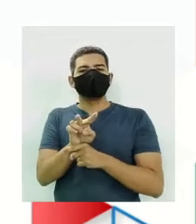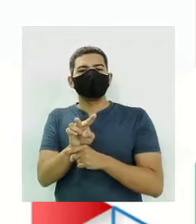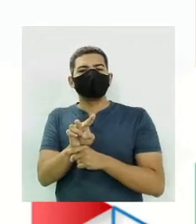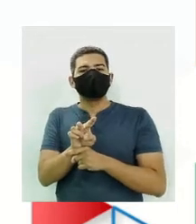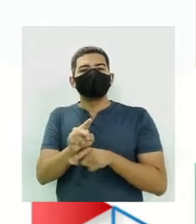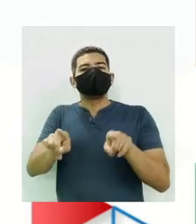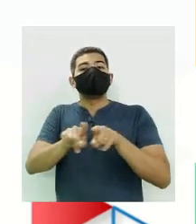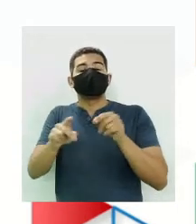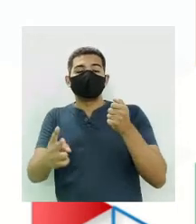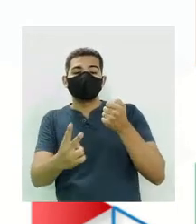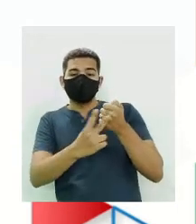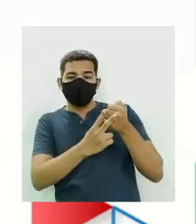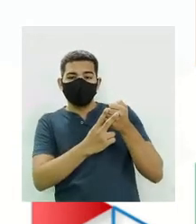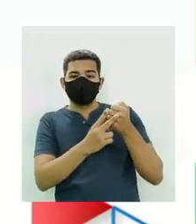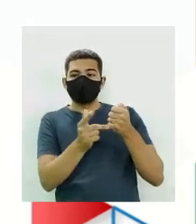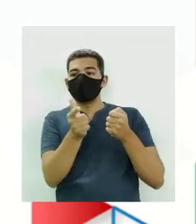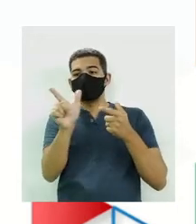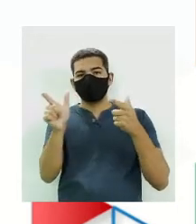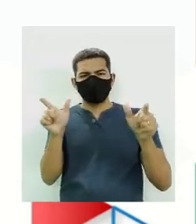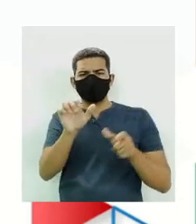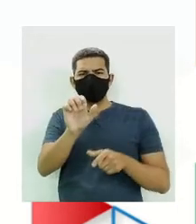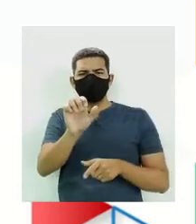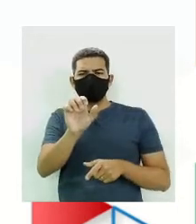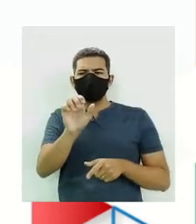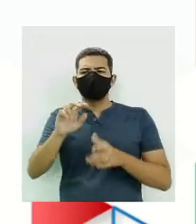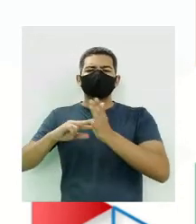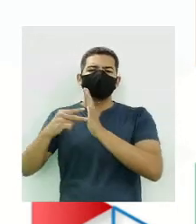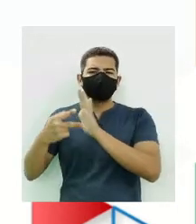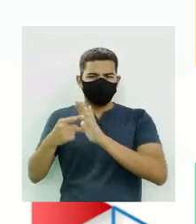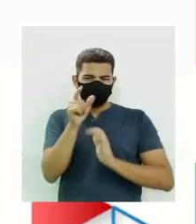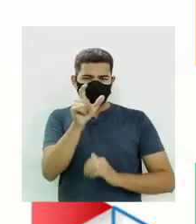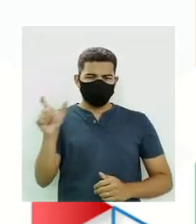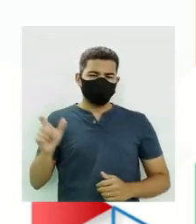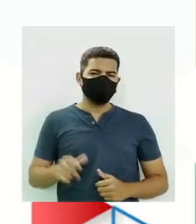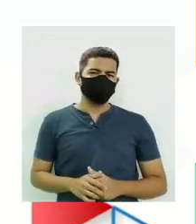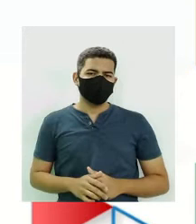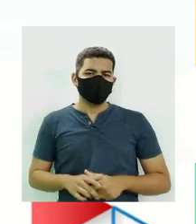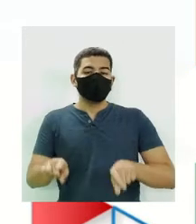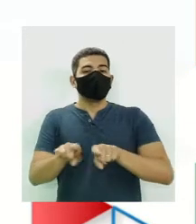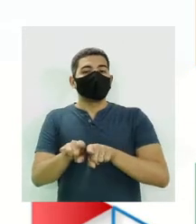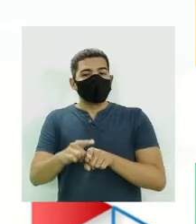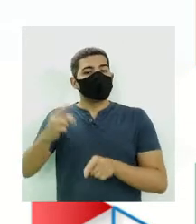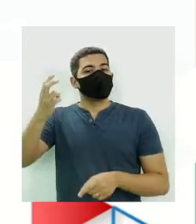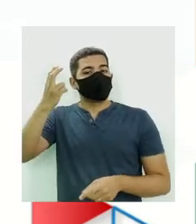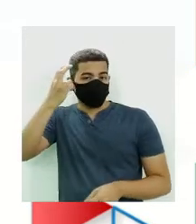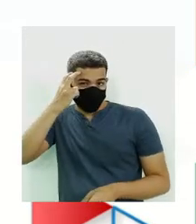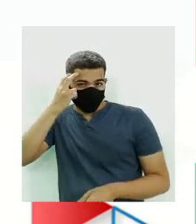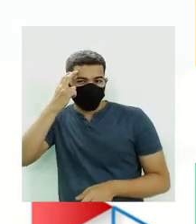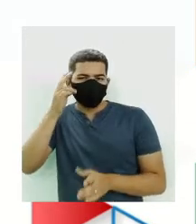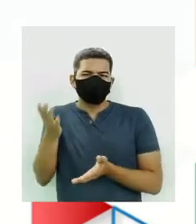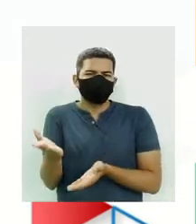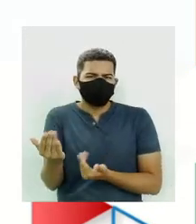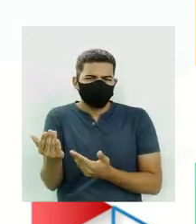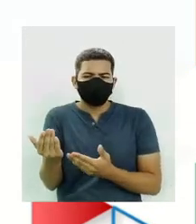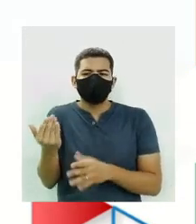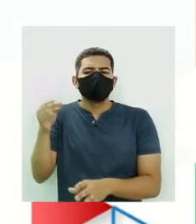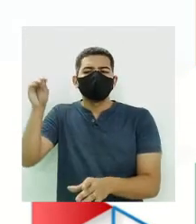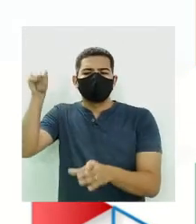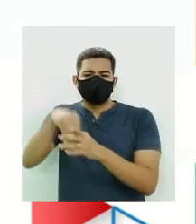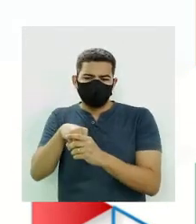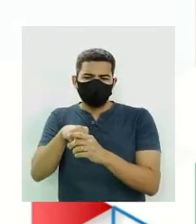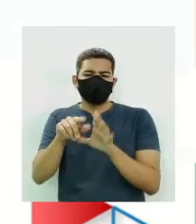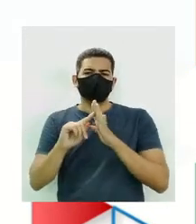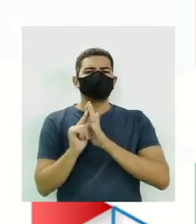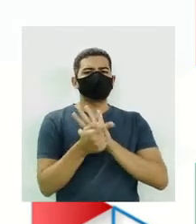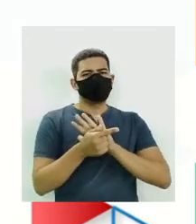do verbo com outras semioses ou outros significados. A cultura juvenil e tudo isso dentro desse